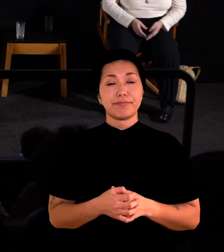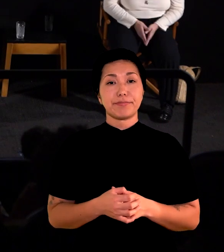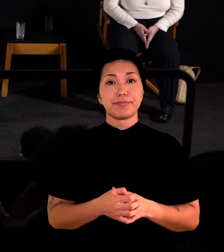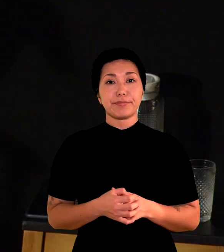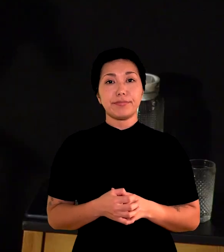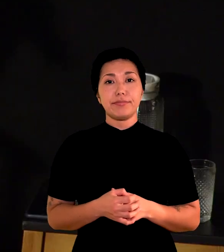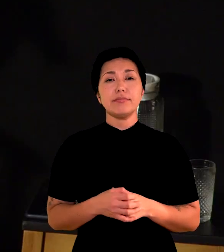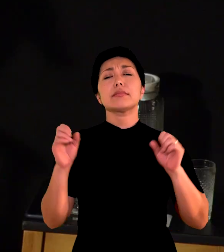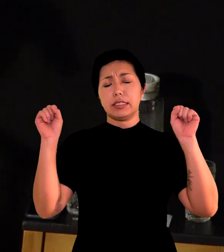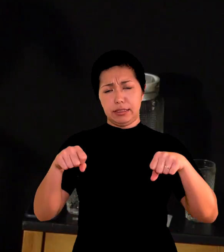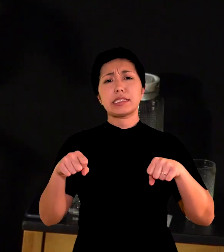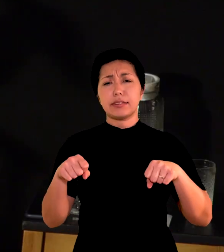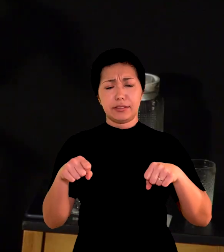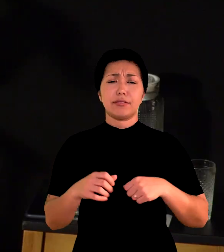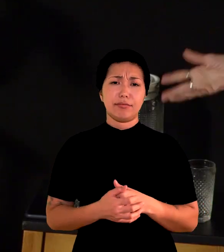bem.